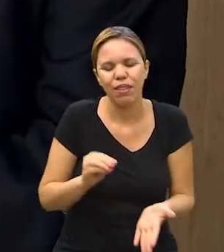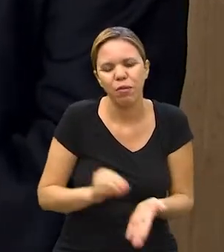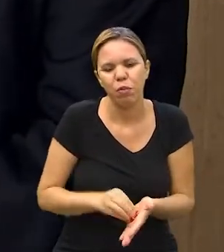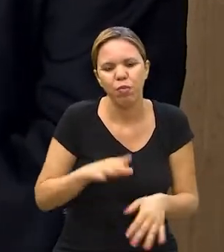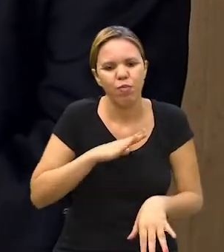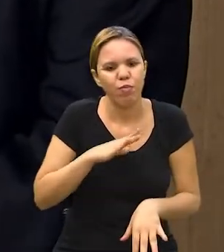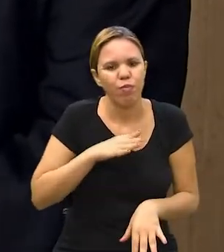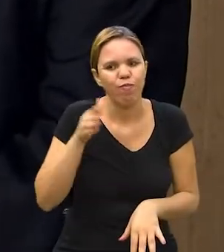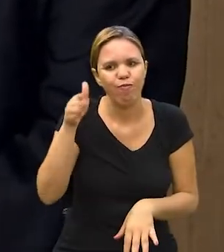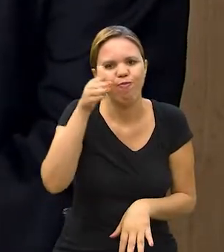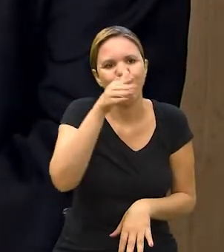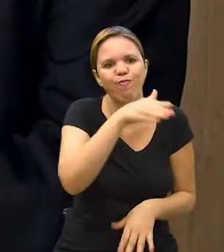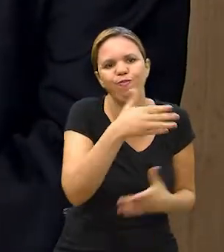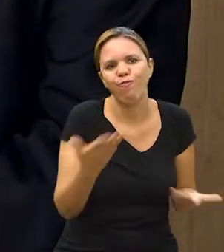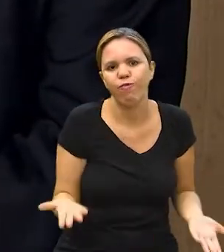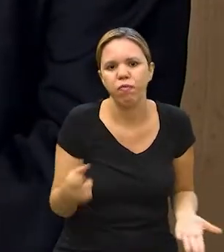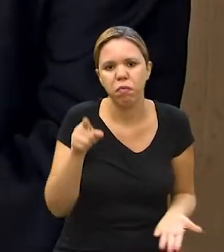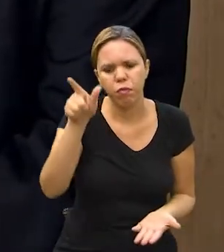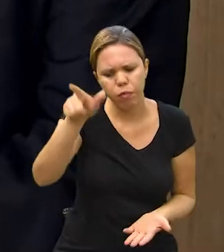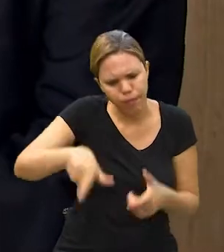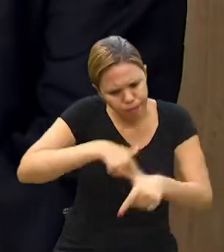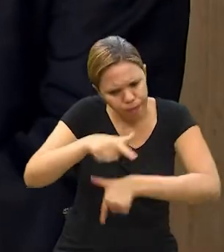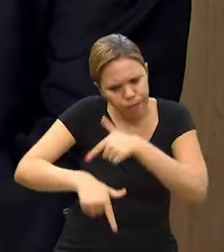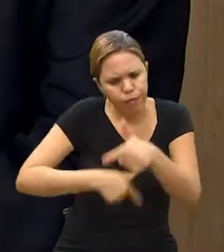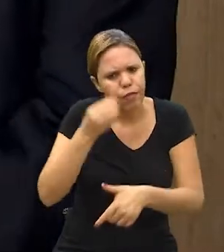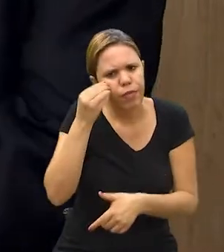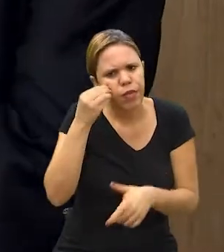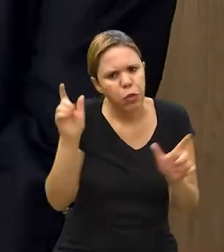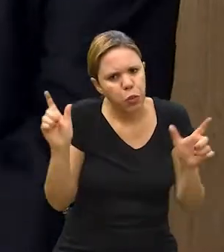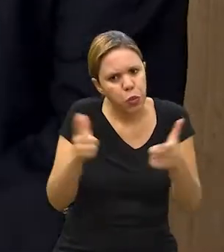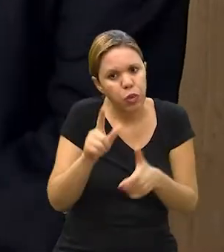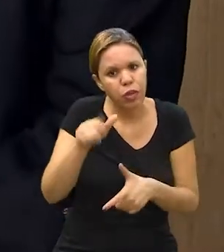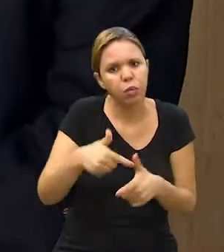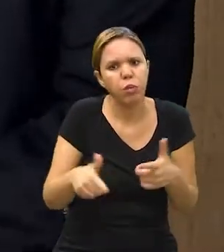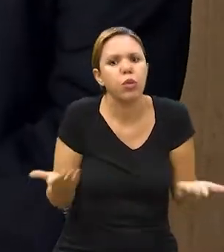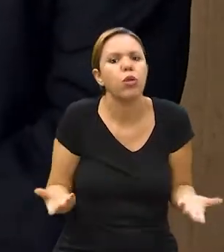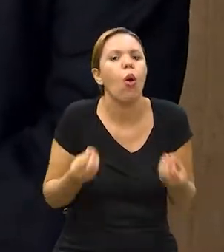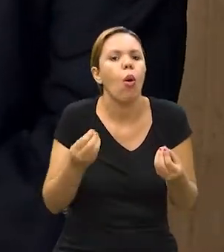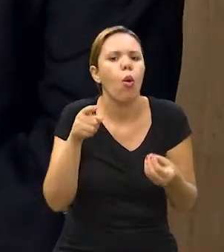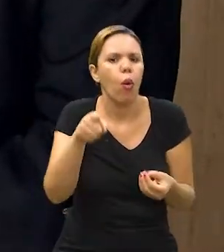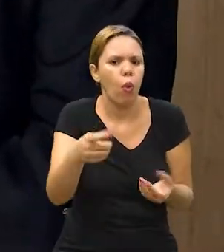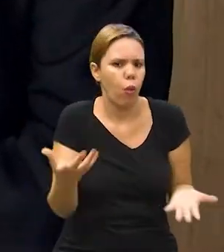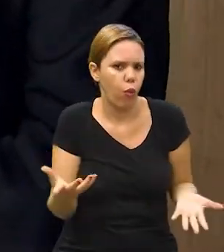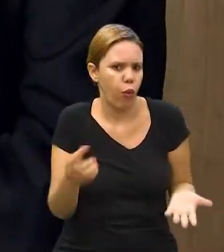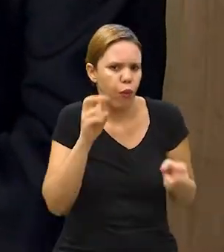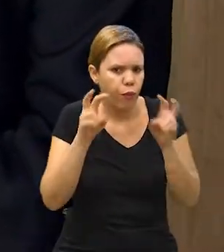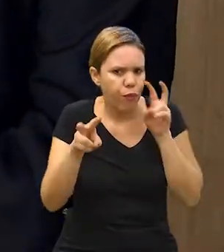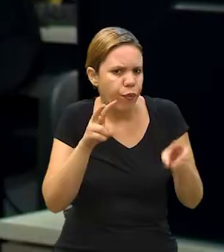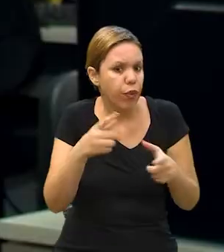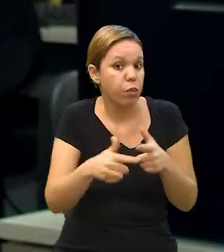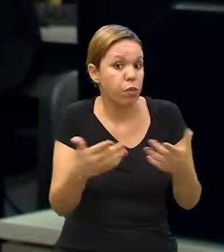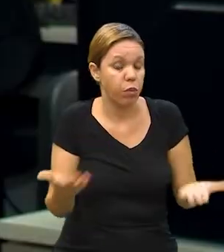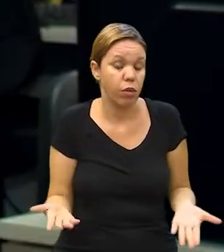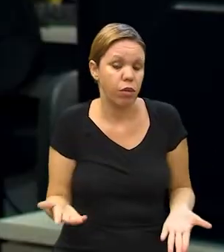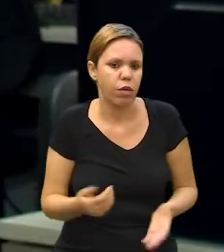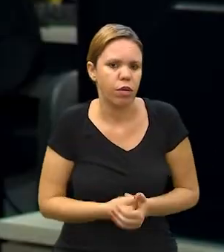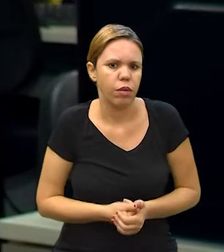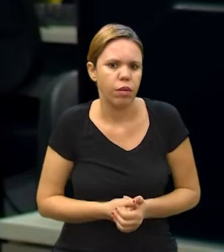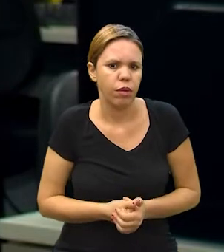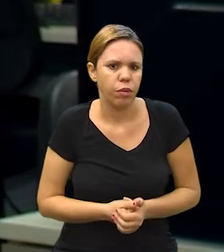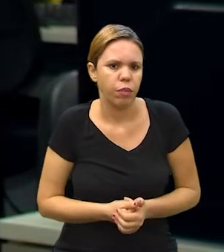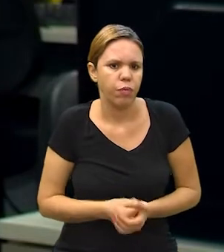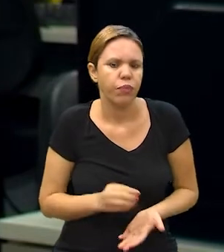na cidade. E o senhor tem trabalhado para tentar diminuir isso daí. Como que o senhor tem visto essa questão? Olha, essa situação